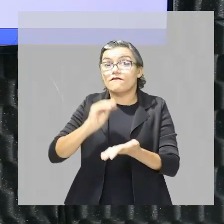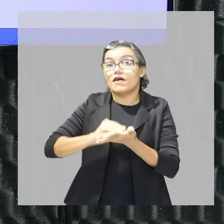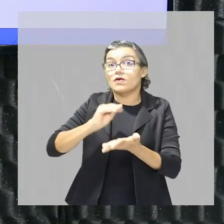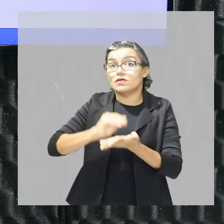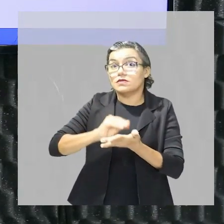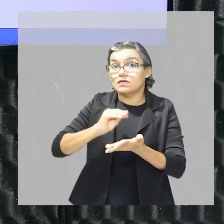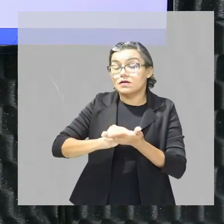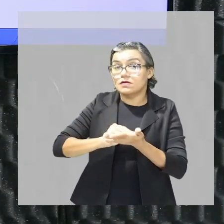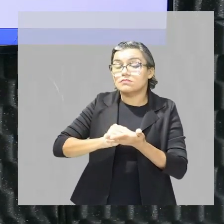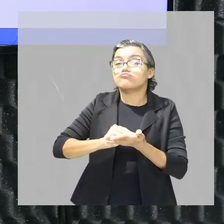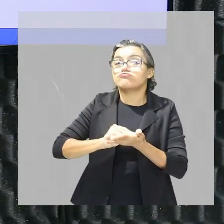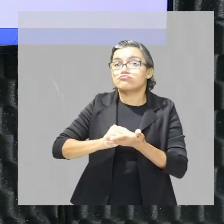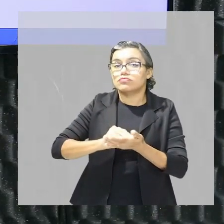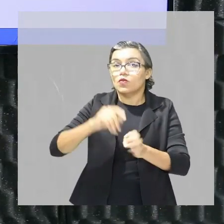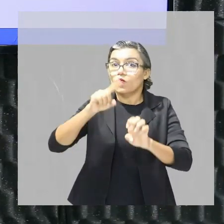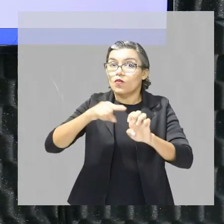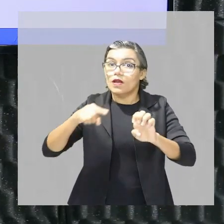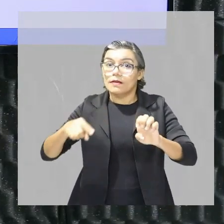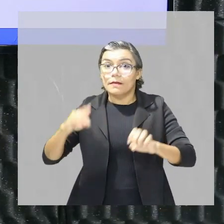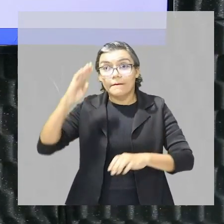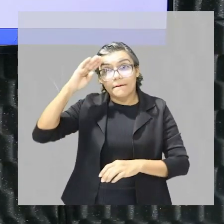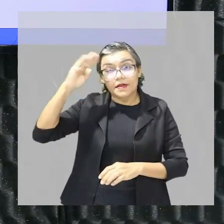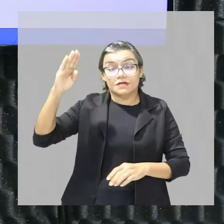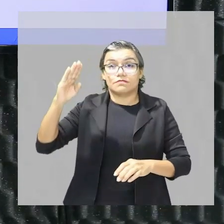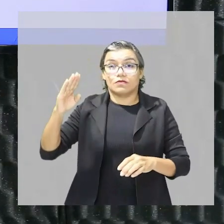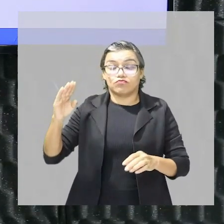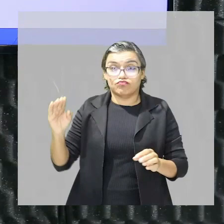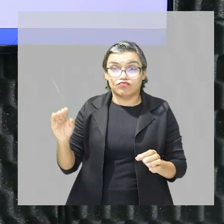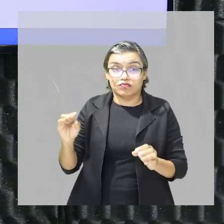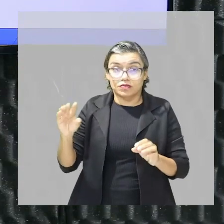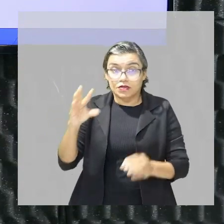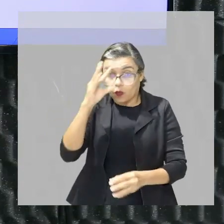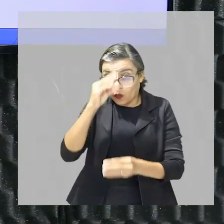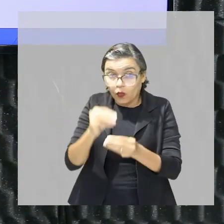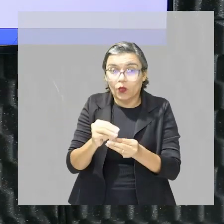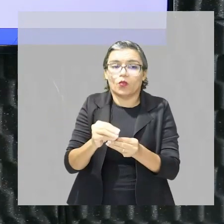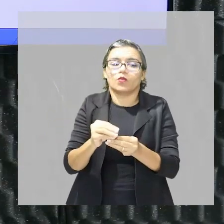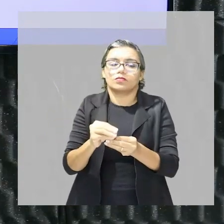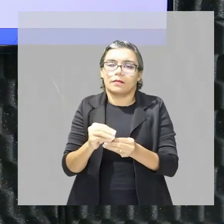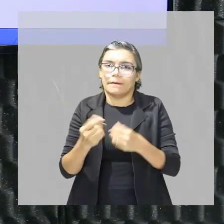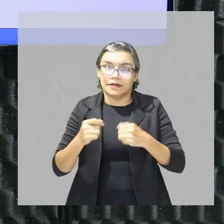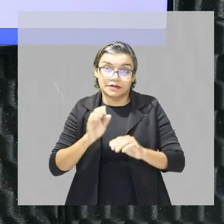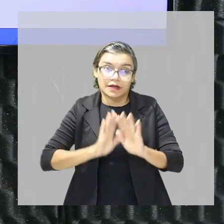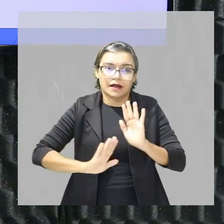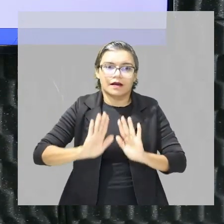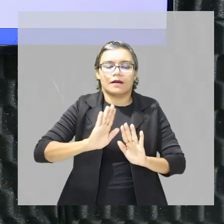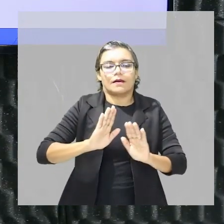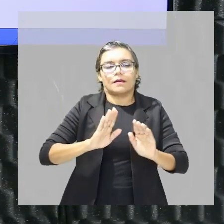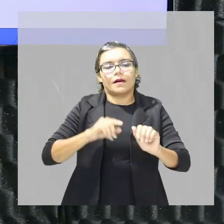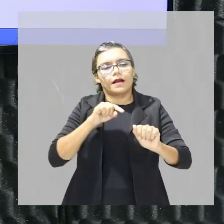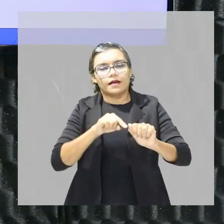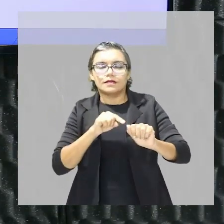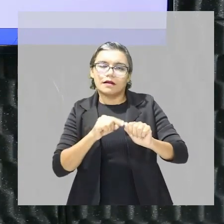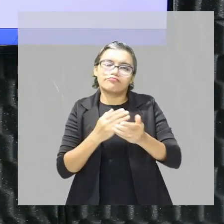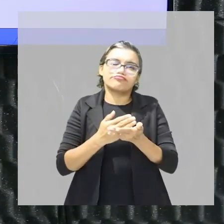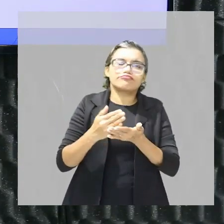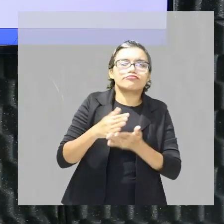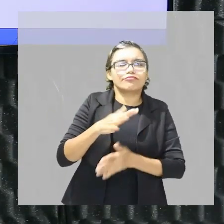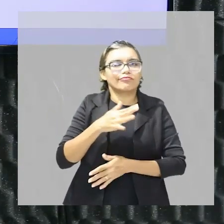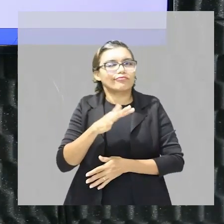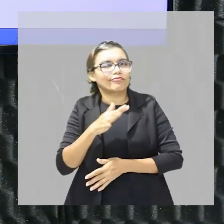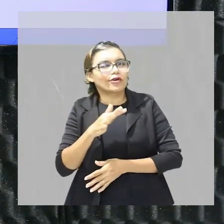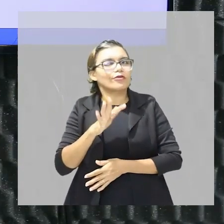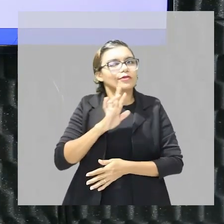elemento conclusivo por assim dizer não é isso então é melhor a gente tem muita calma mas a letra até começa muito bem né